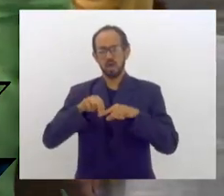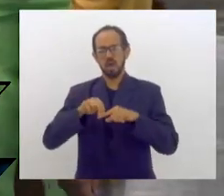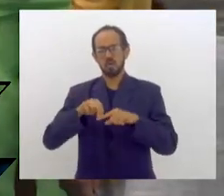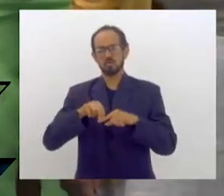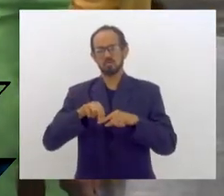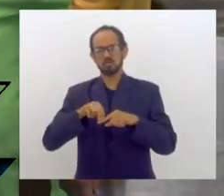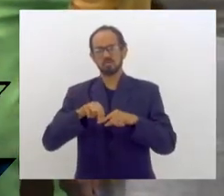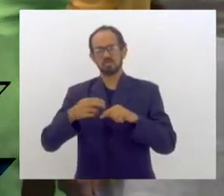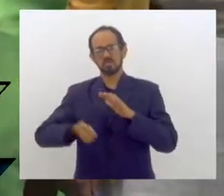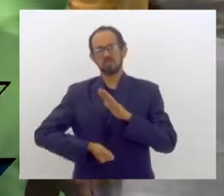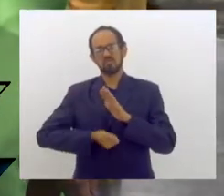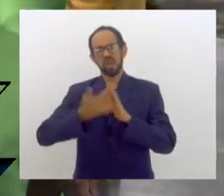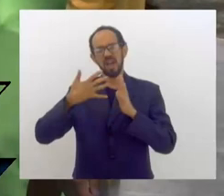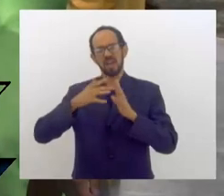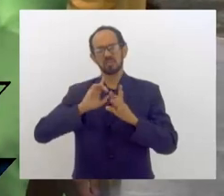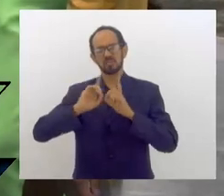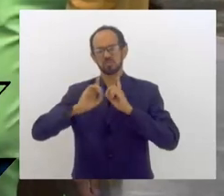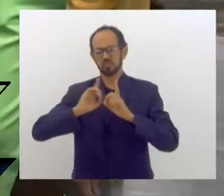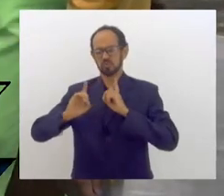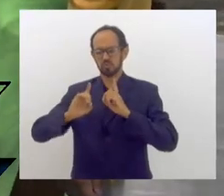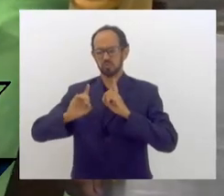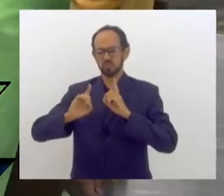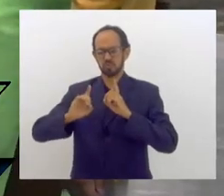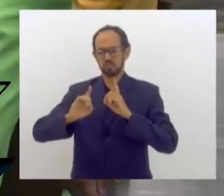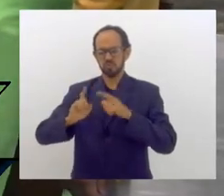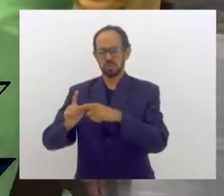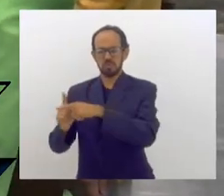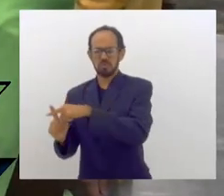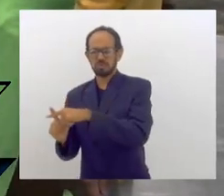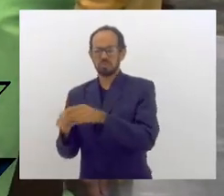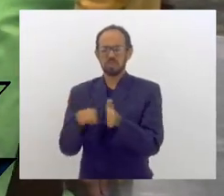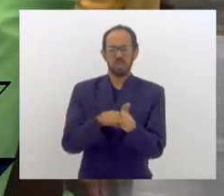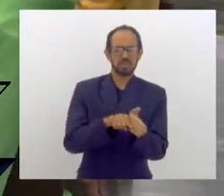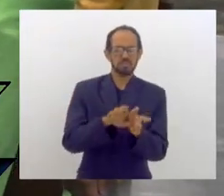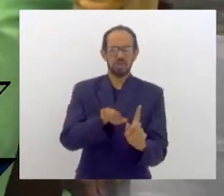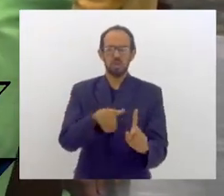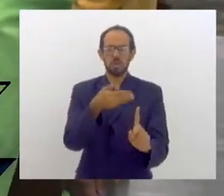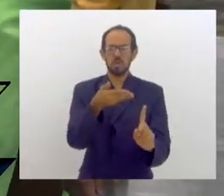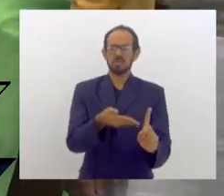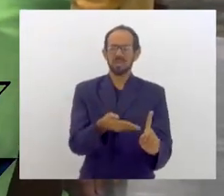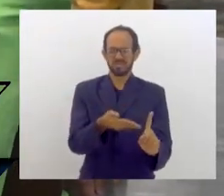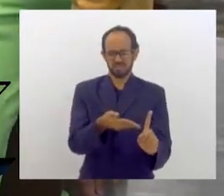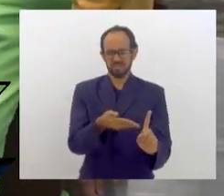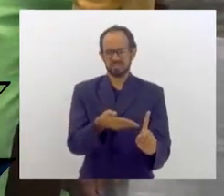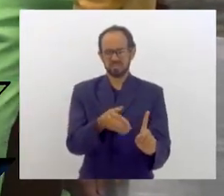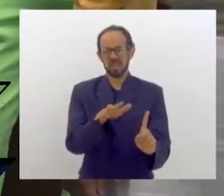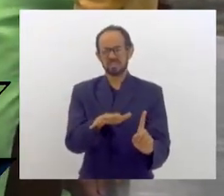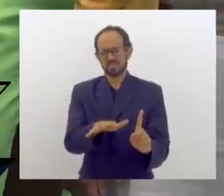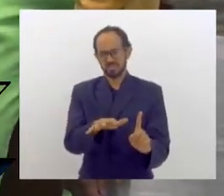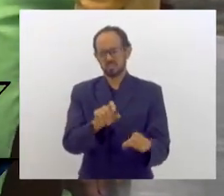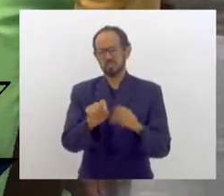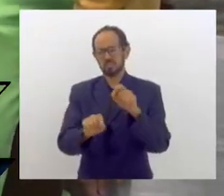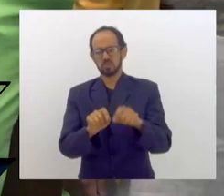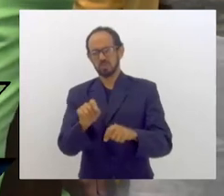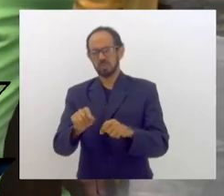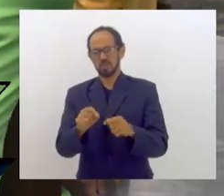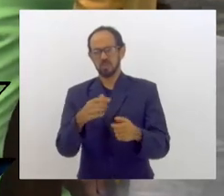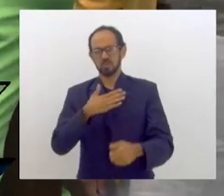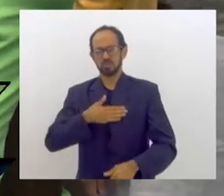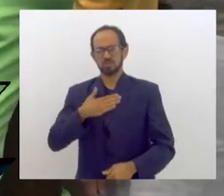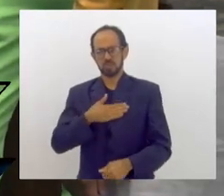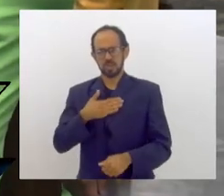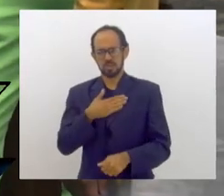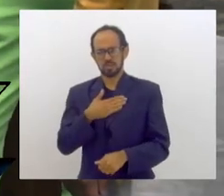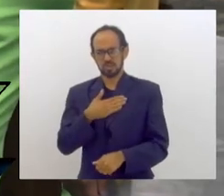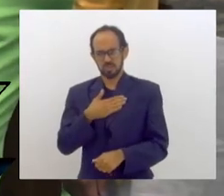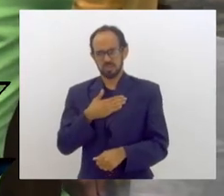Fazendo N discursos pró e contra para homenagens. Dito isso, eu quero, então, para concluir,